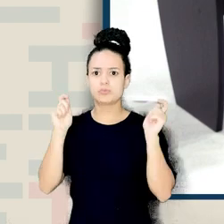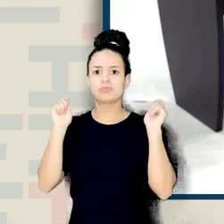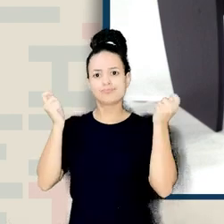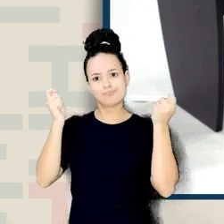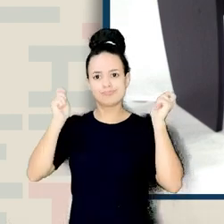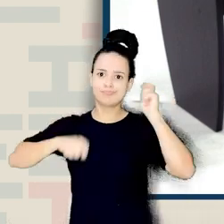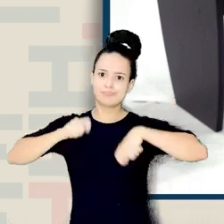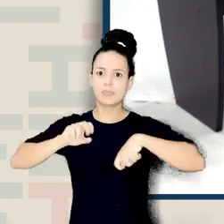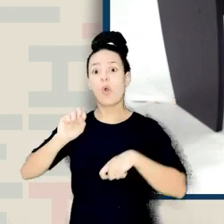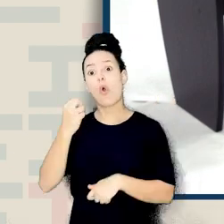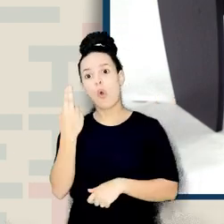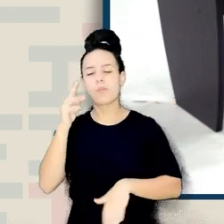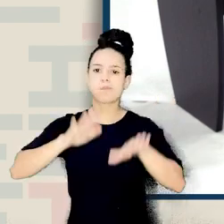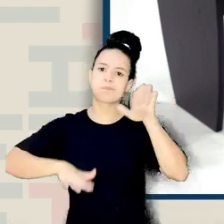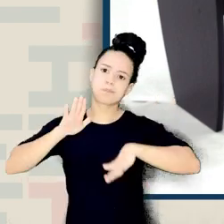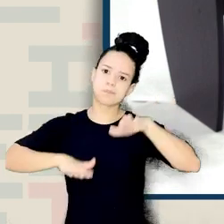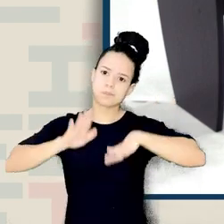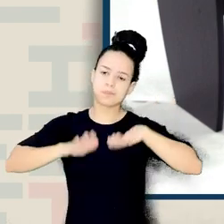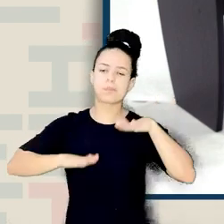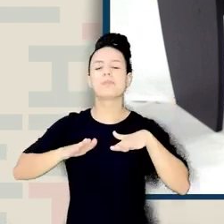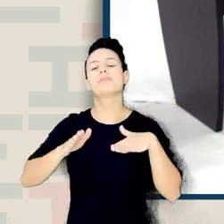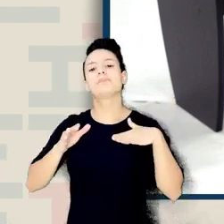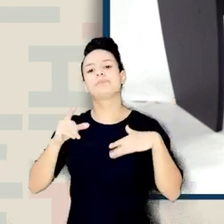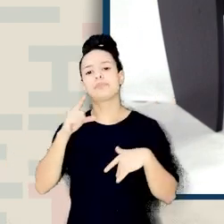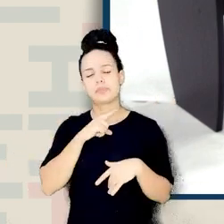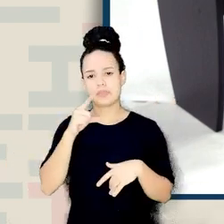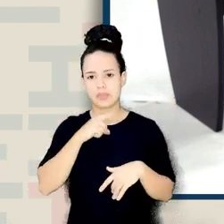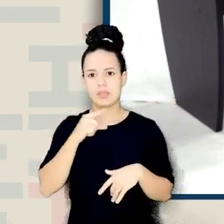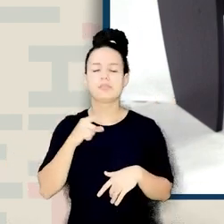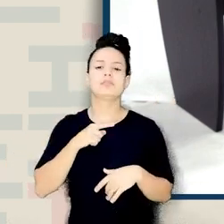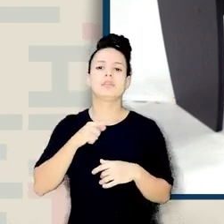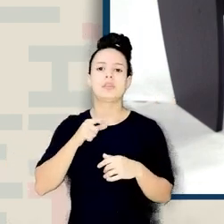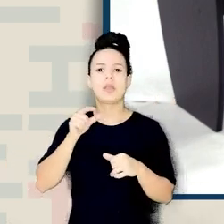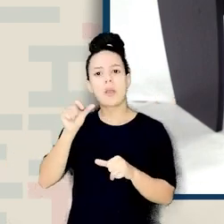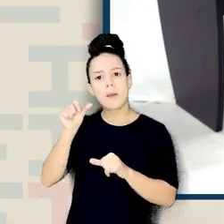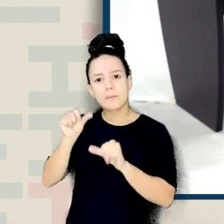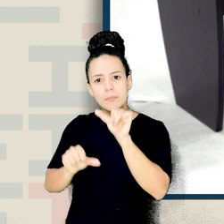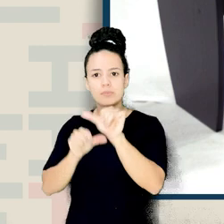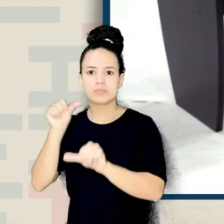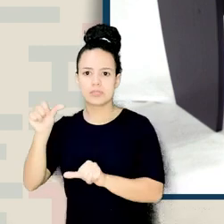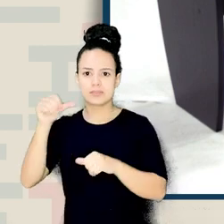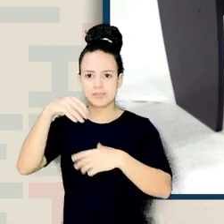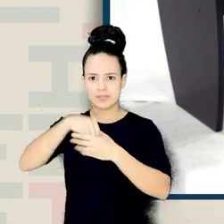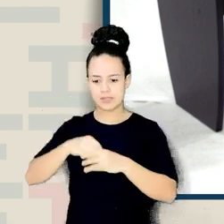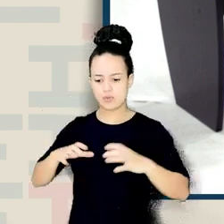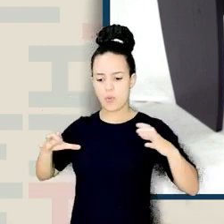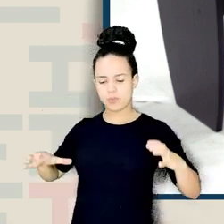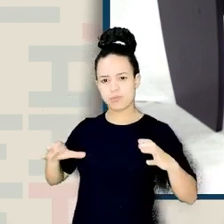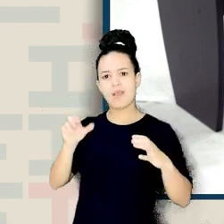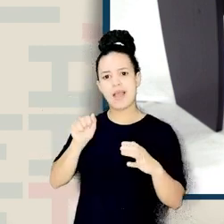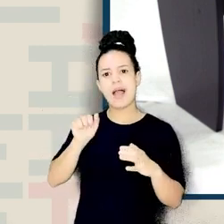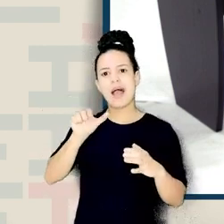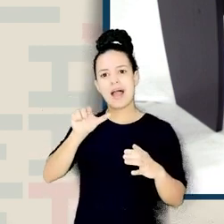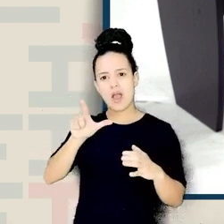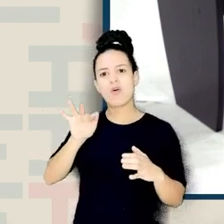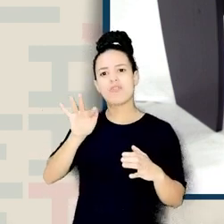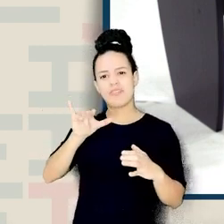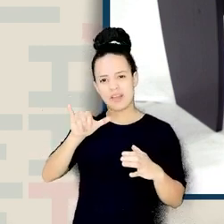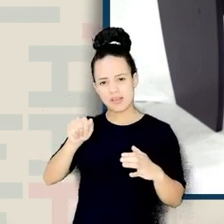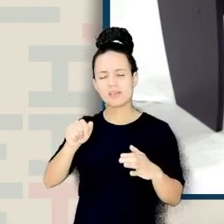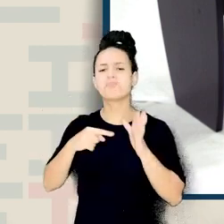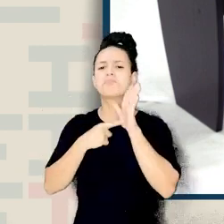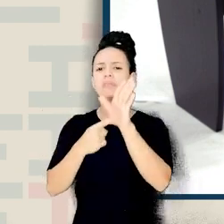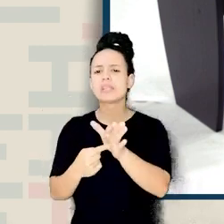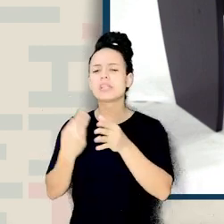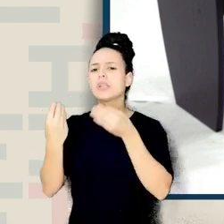baquetas, passando essa transição nas alfaias, demonstra também um pouco de como o